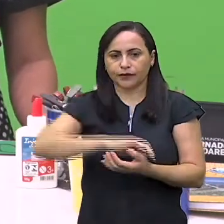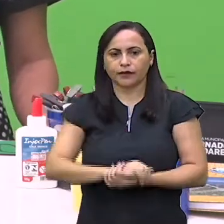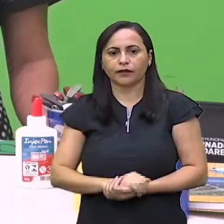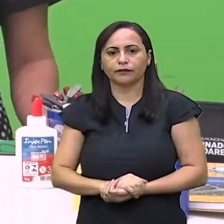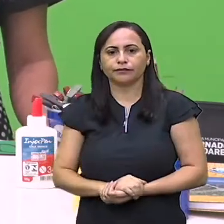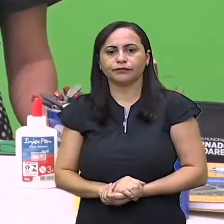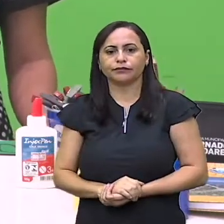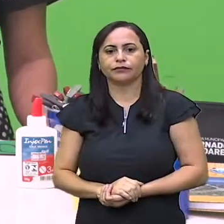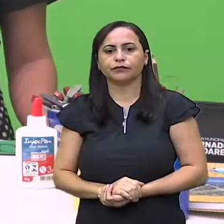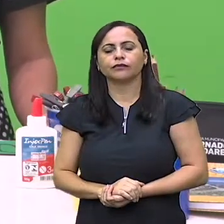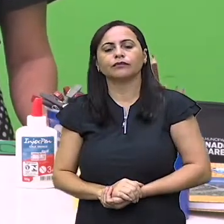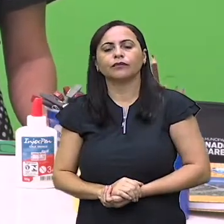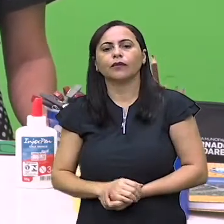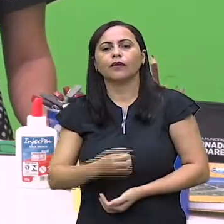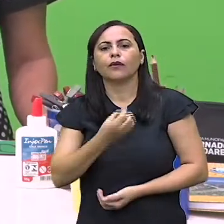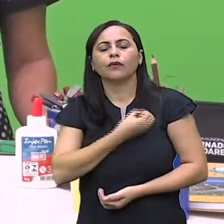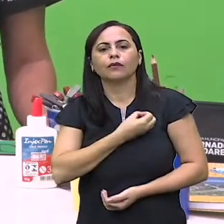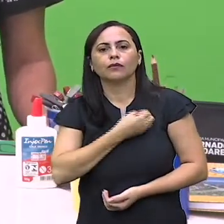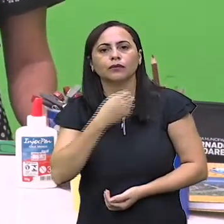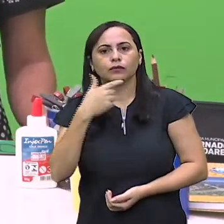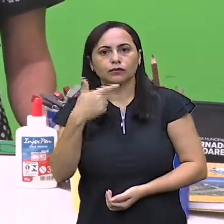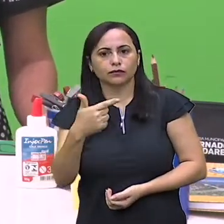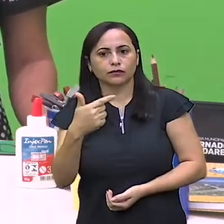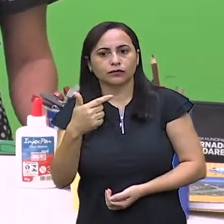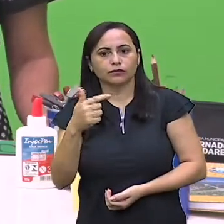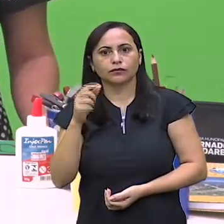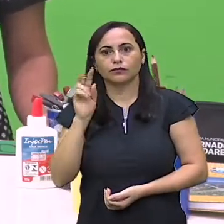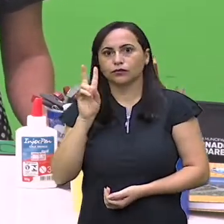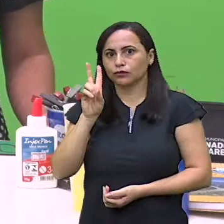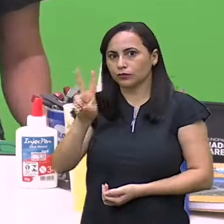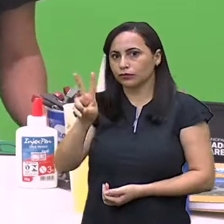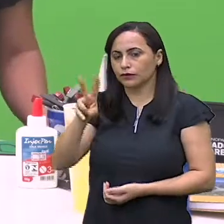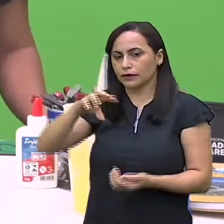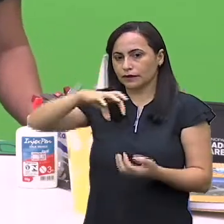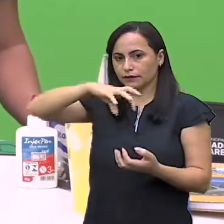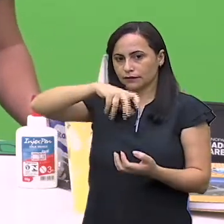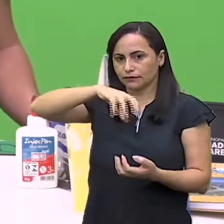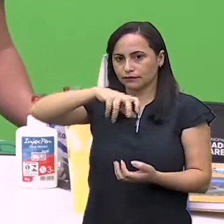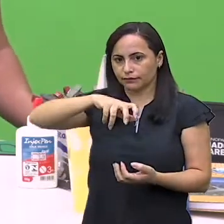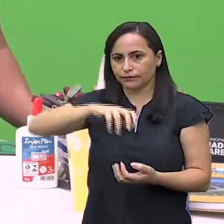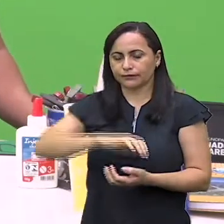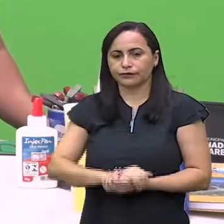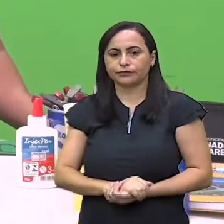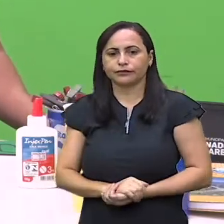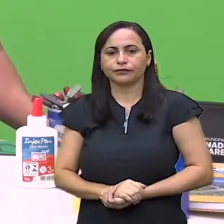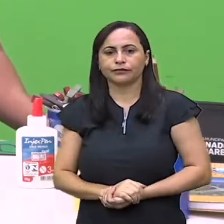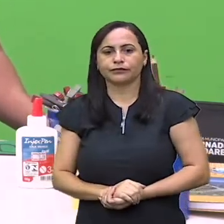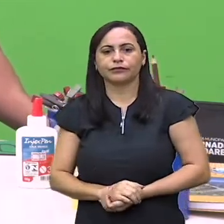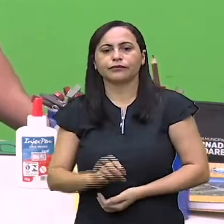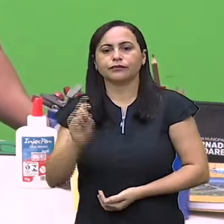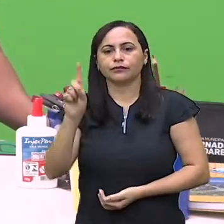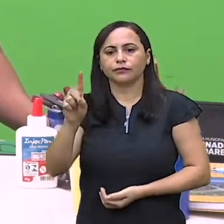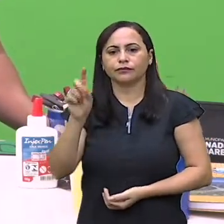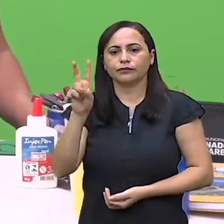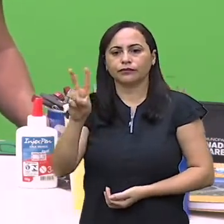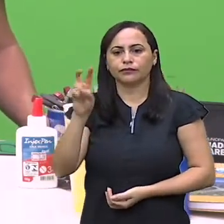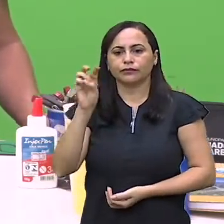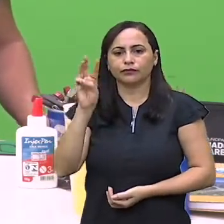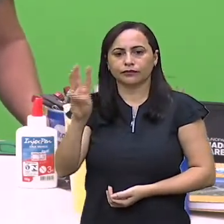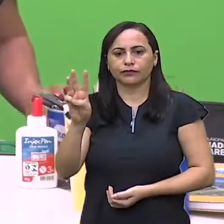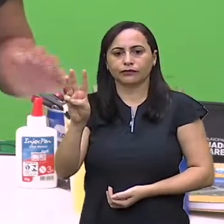2, duas. Duas. Número 3, 2, 3. Vamos fazer até o